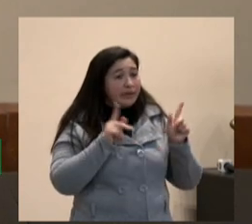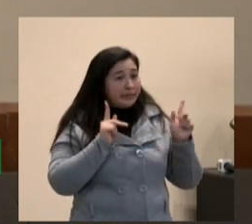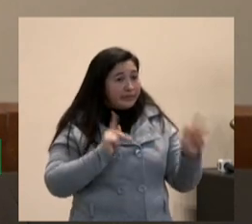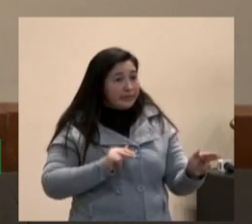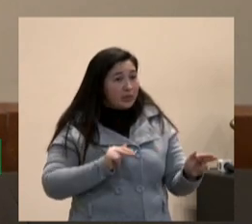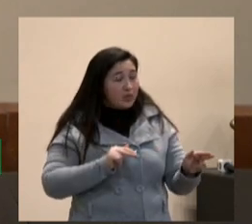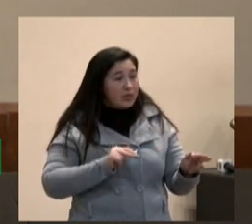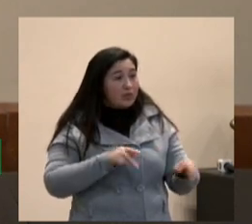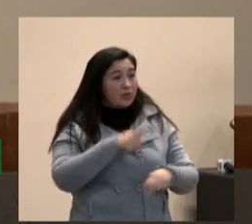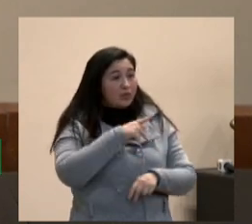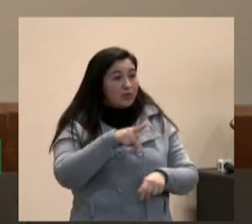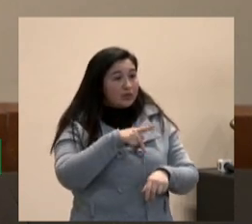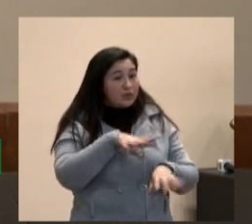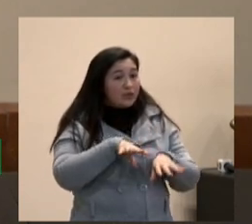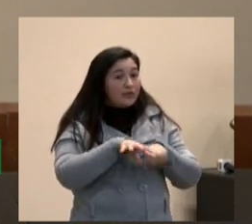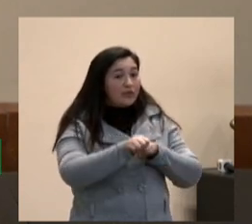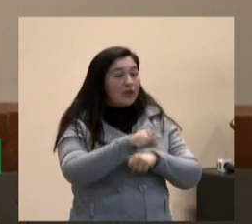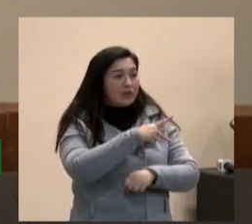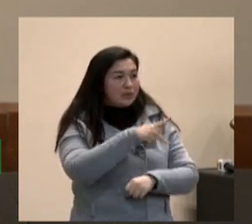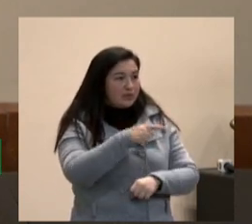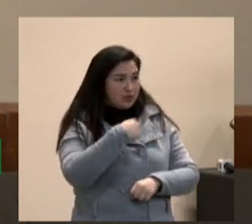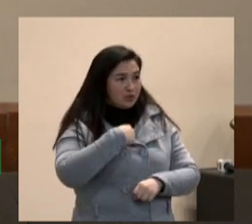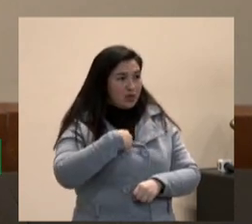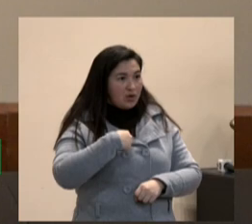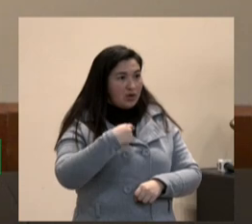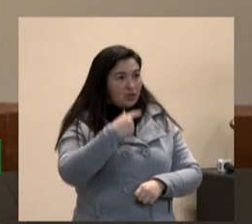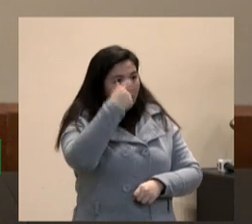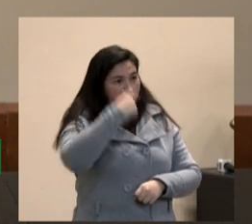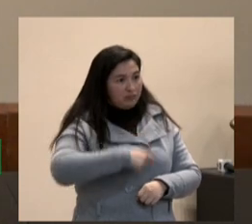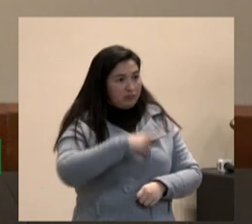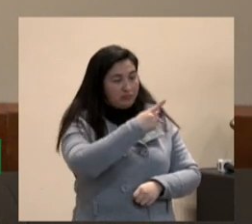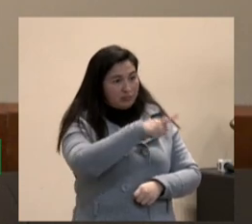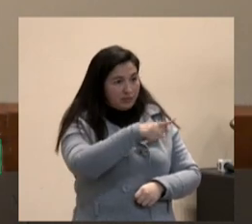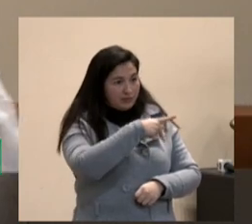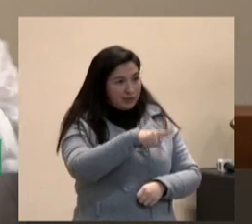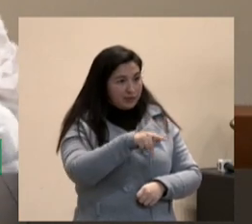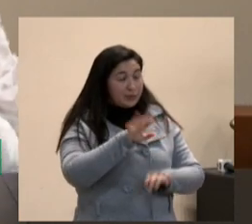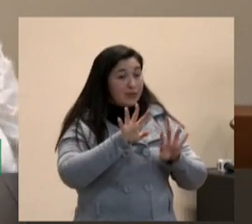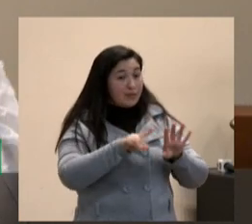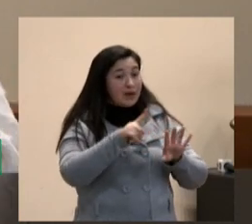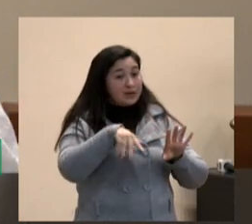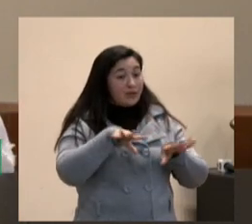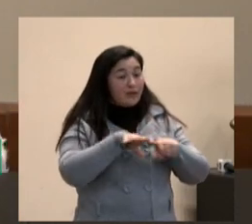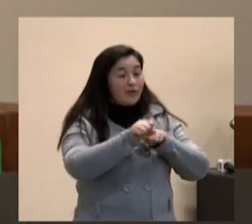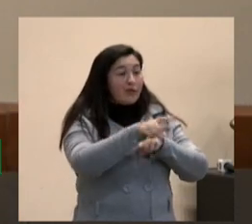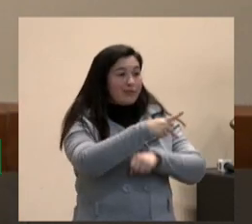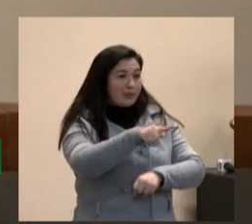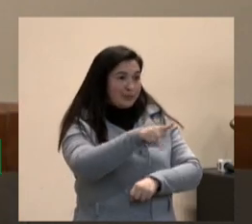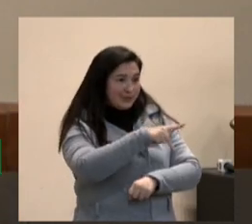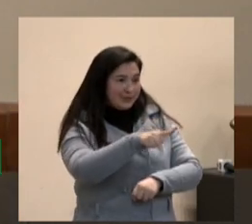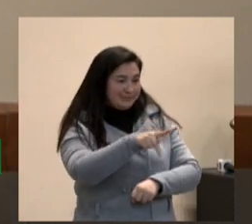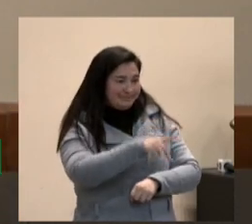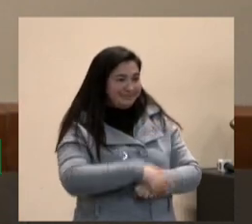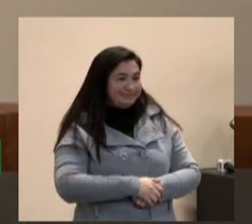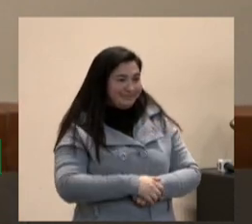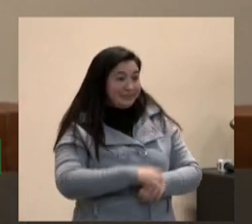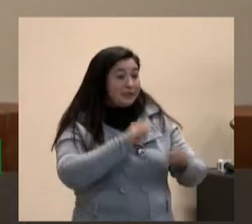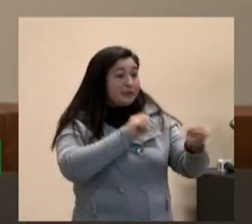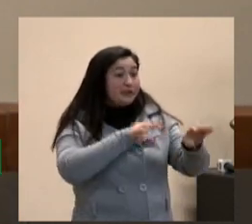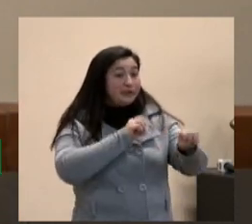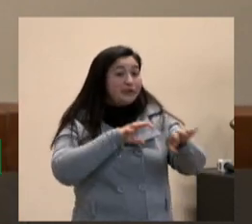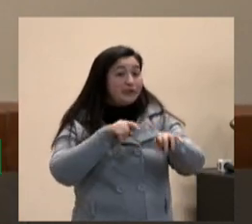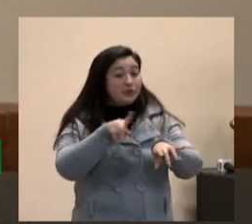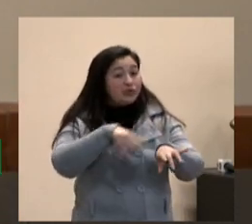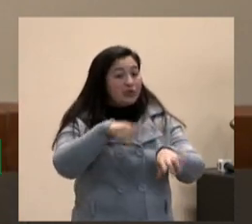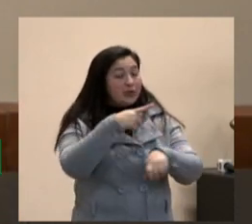professora formadora de professores. Eu sou uma professora formadora de professores. E eu sou uma professora formadora de professores que